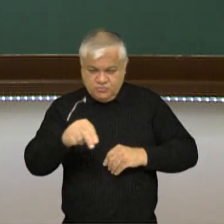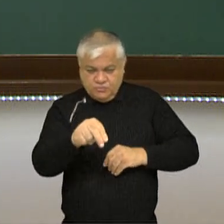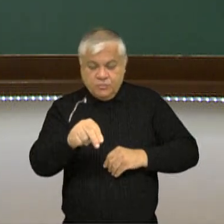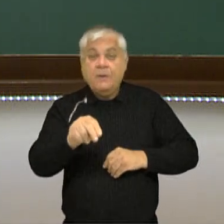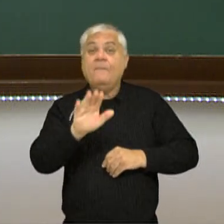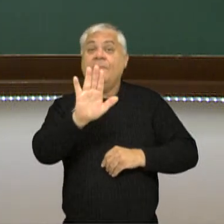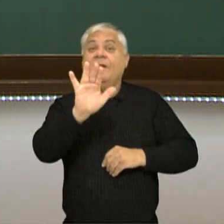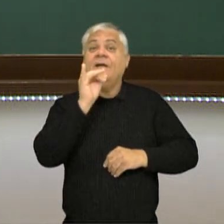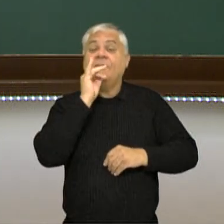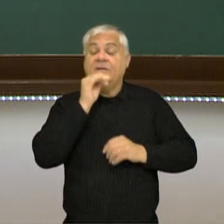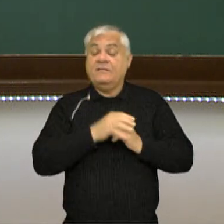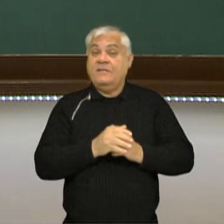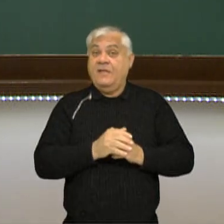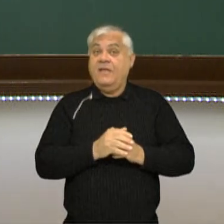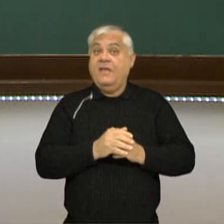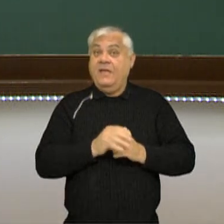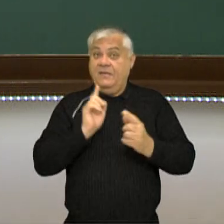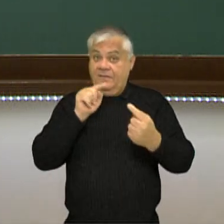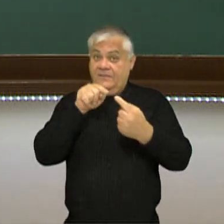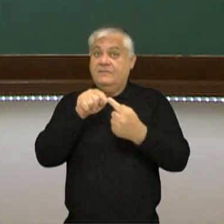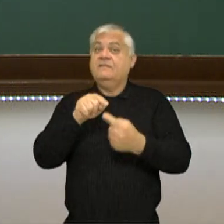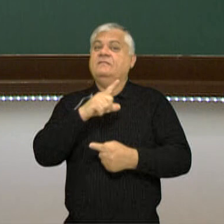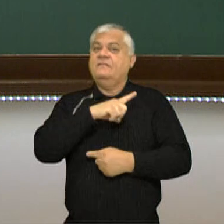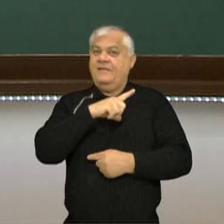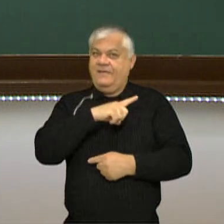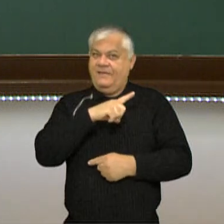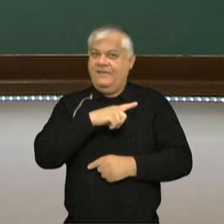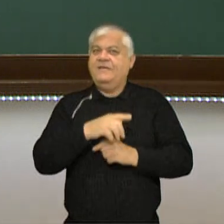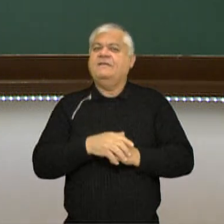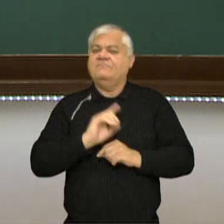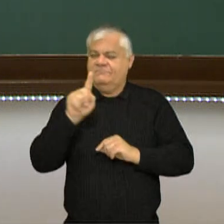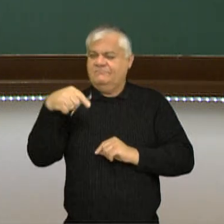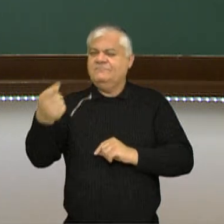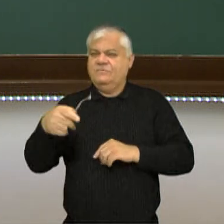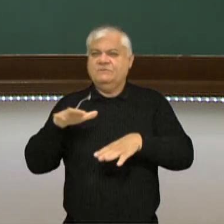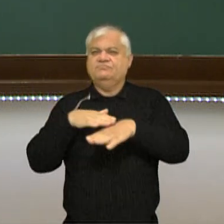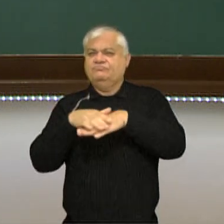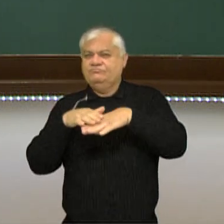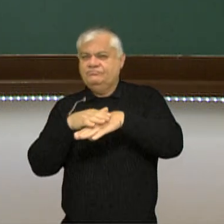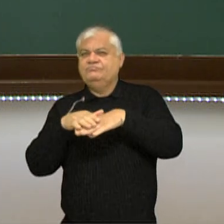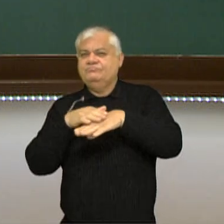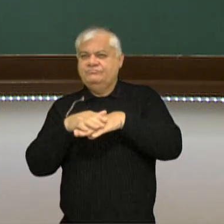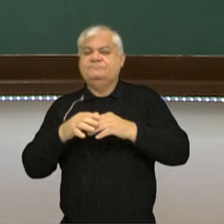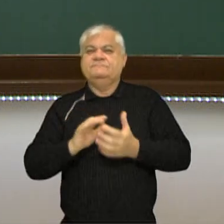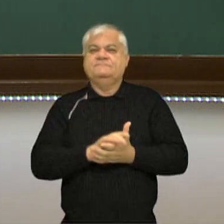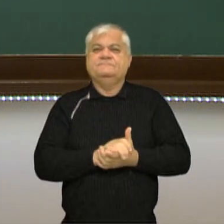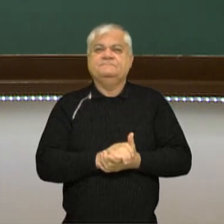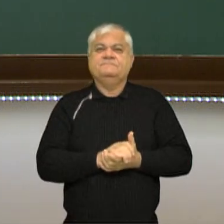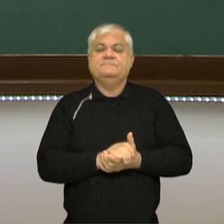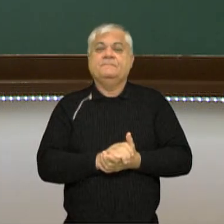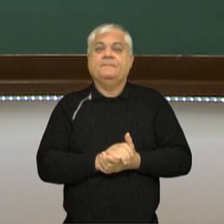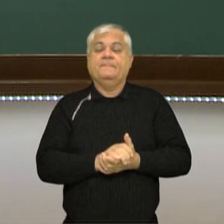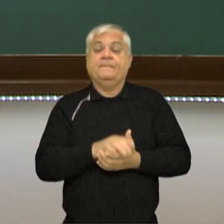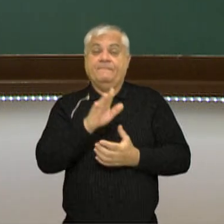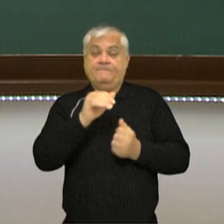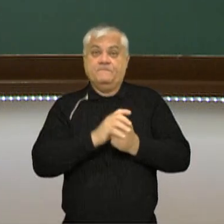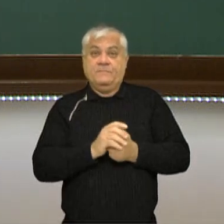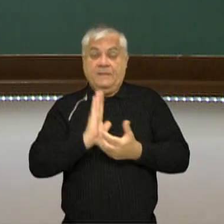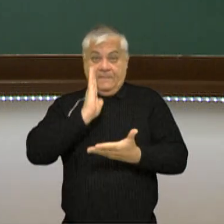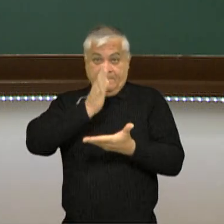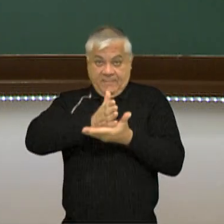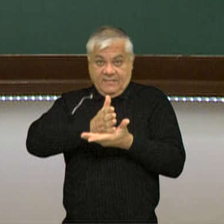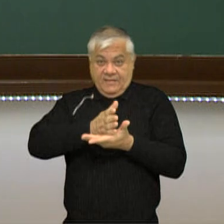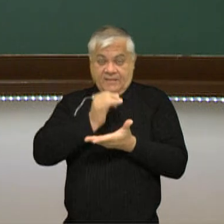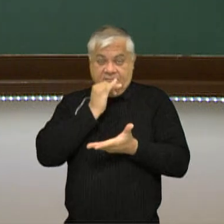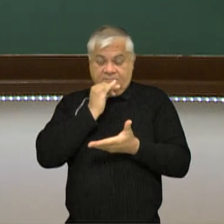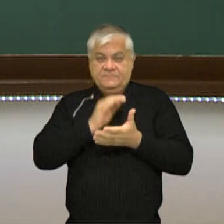tem alguns objetivos, tá? Mas esse é um outro assunto que a gente ainda vai conversar. O meio-jogo é